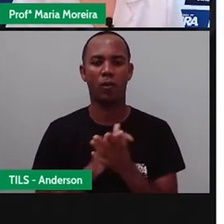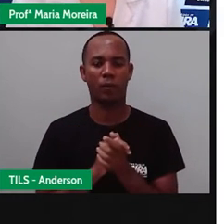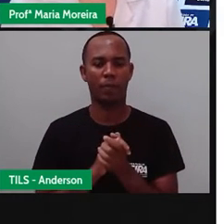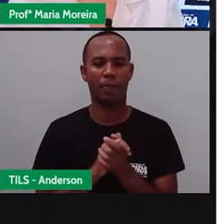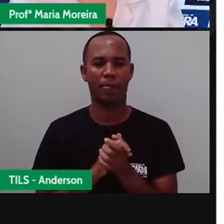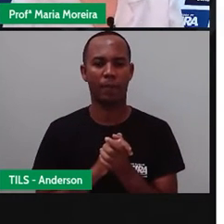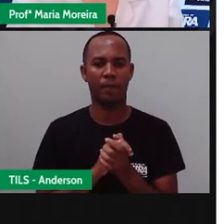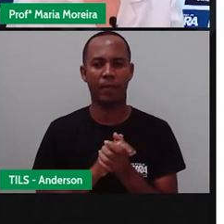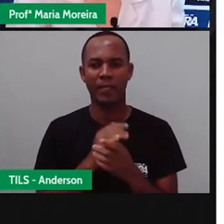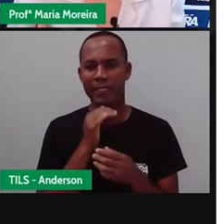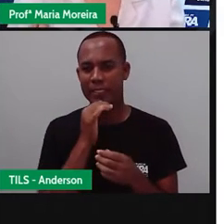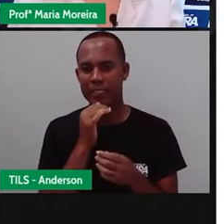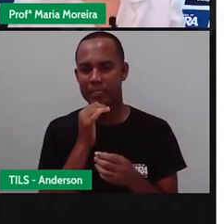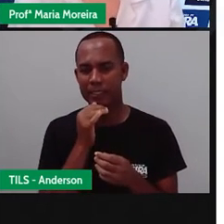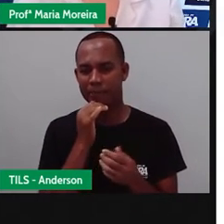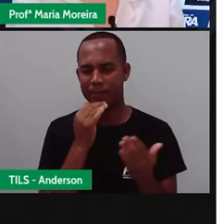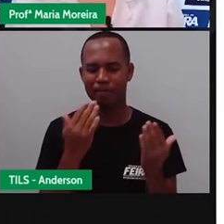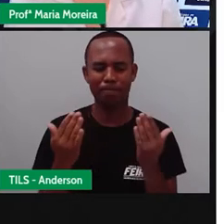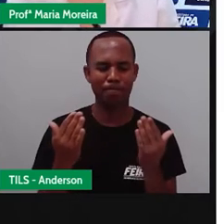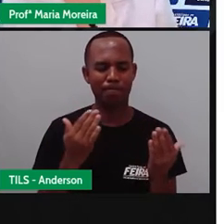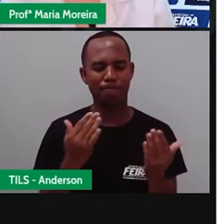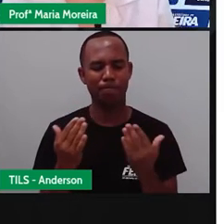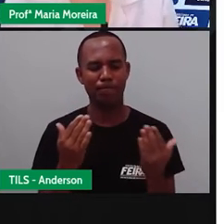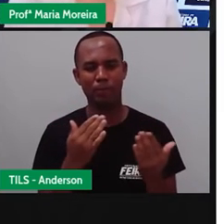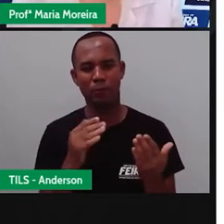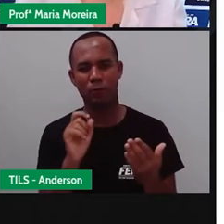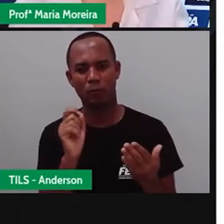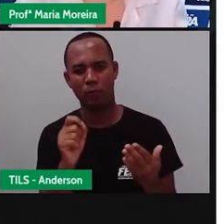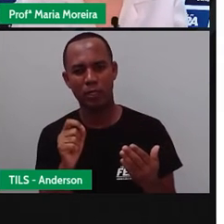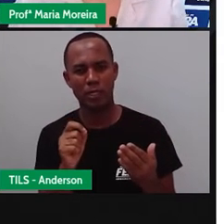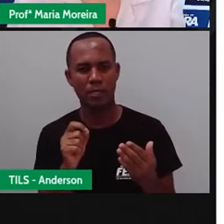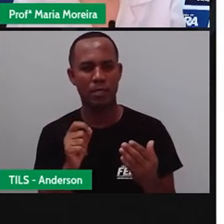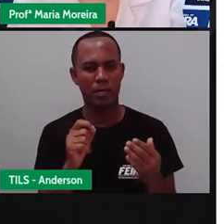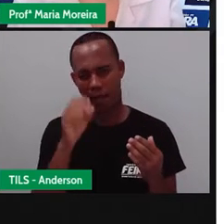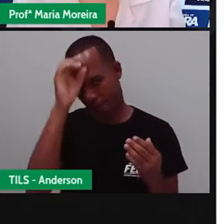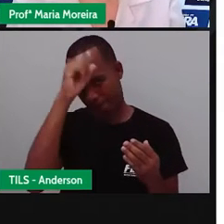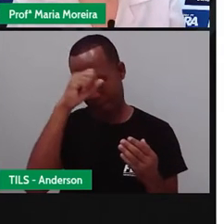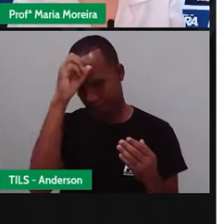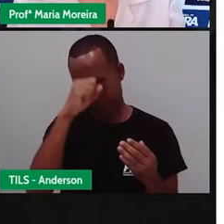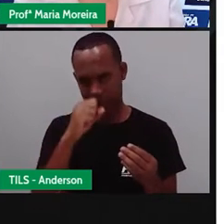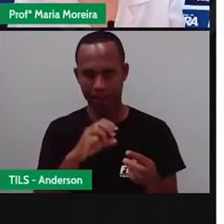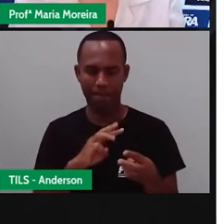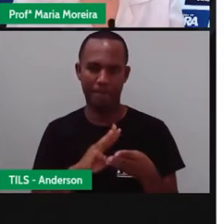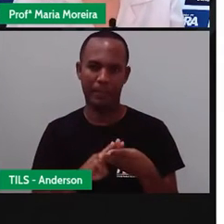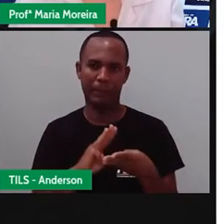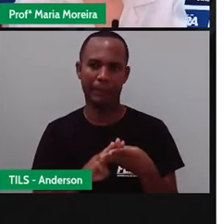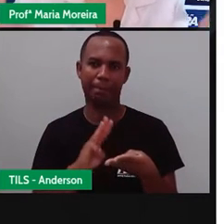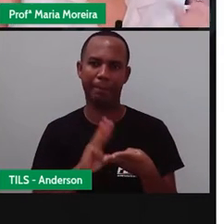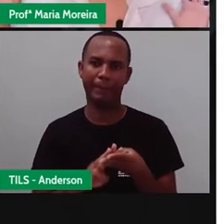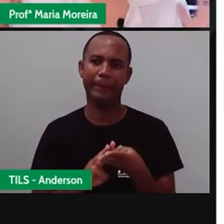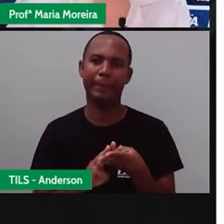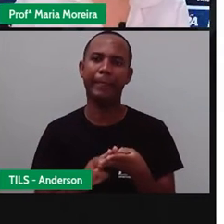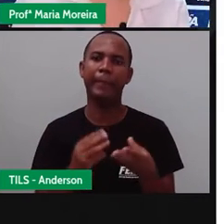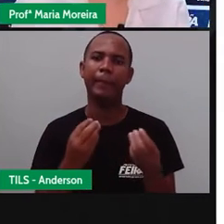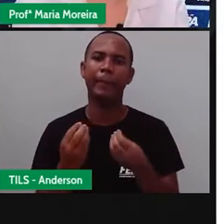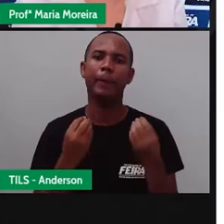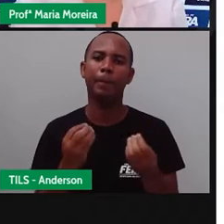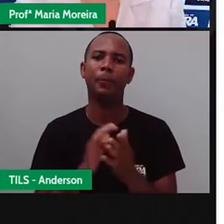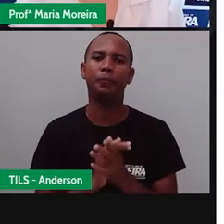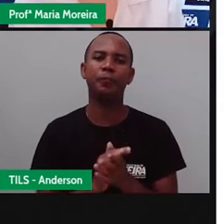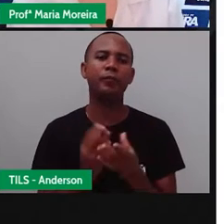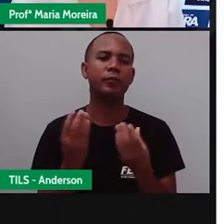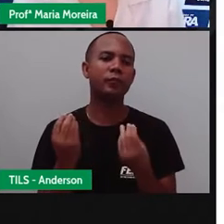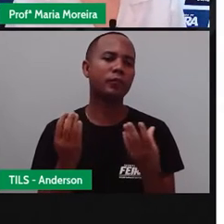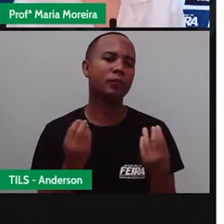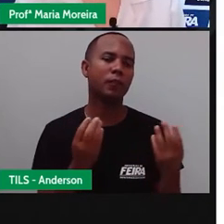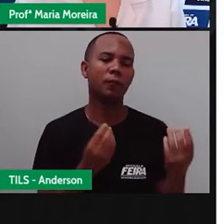matemática sem desconfiar que ela está em toda parte então matematicamente falar muita